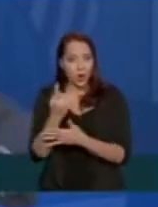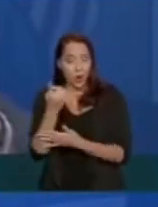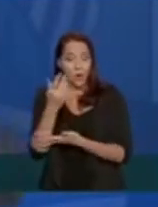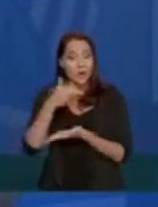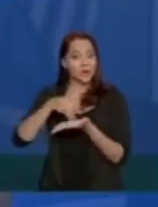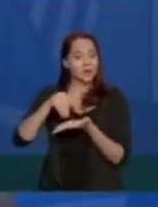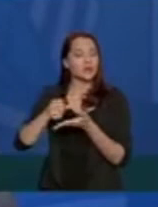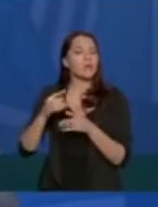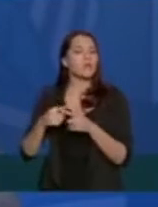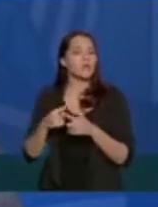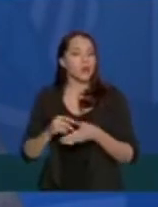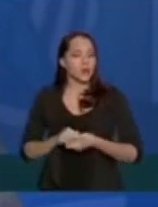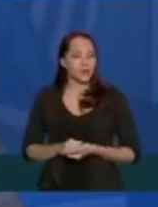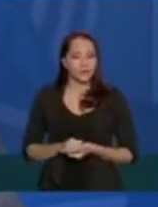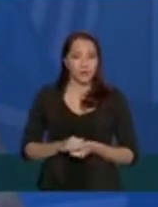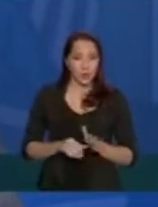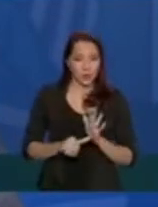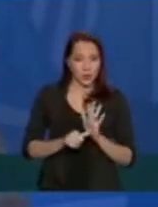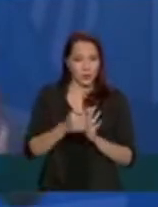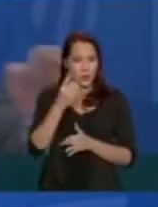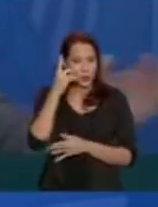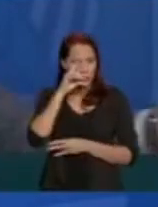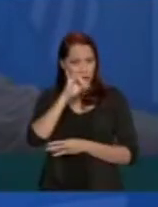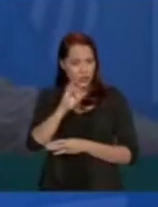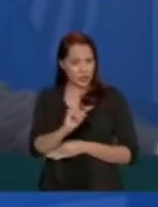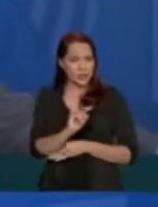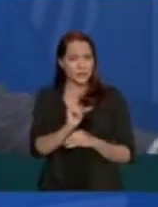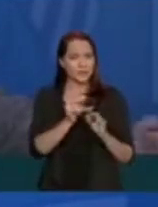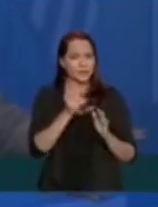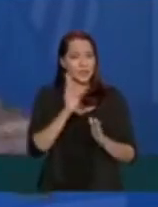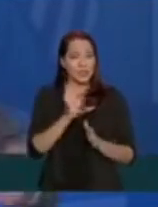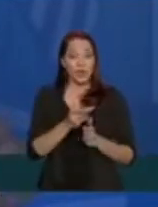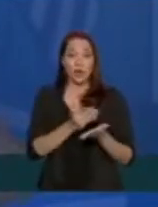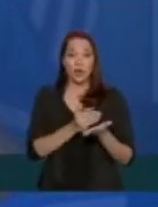porque nos primeiros dias verificamos,